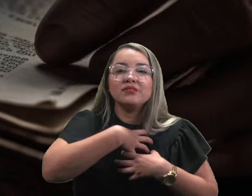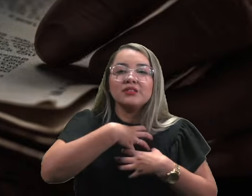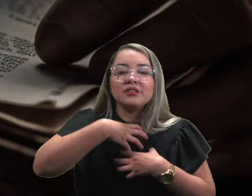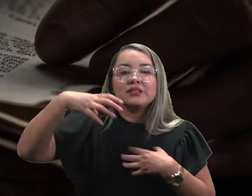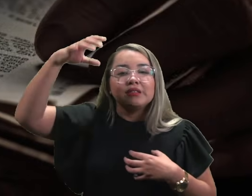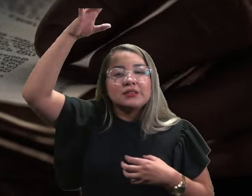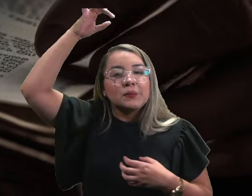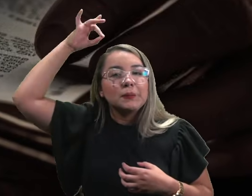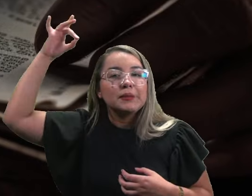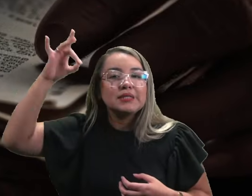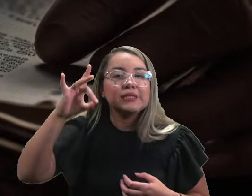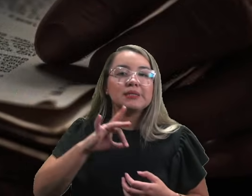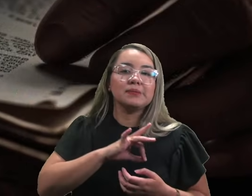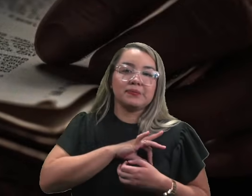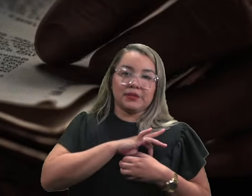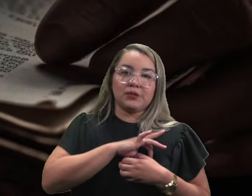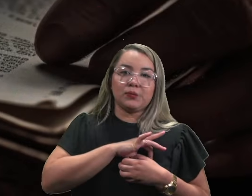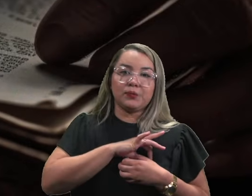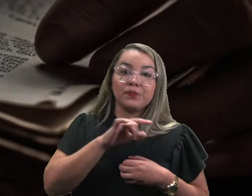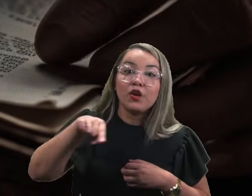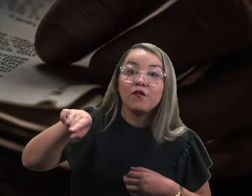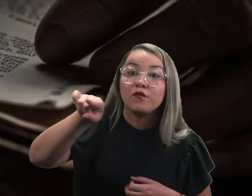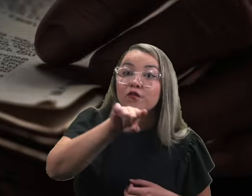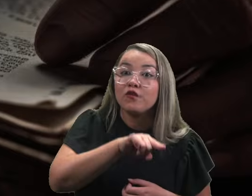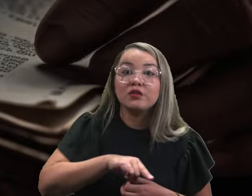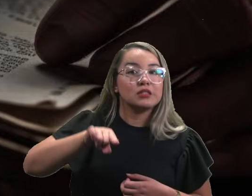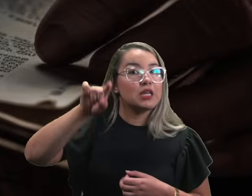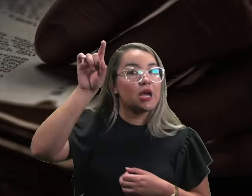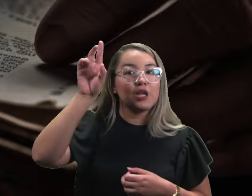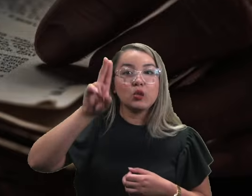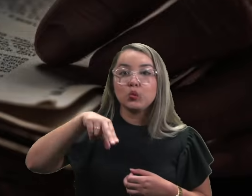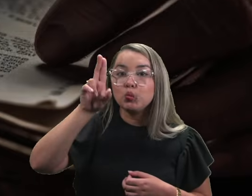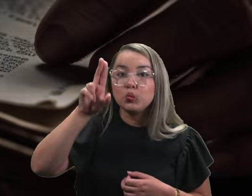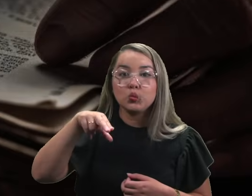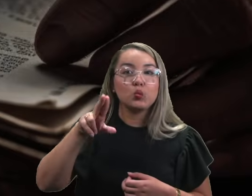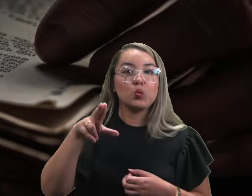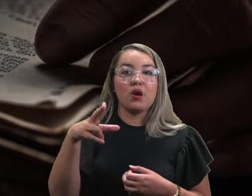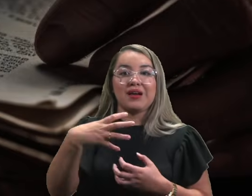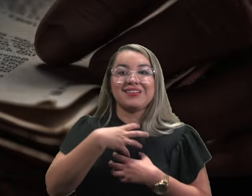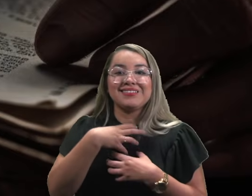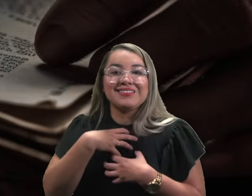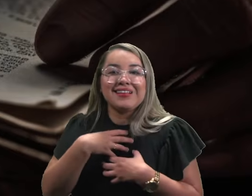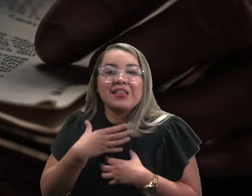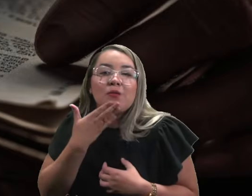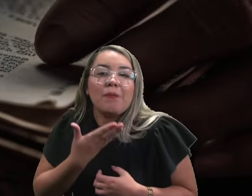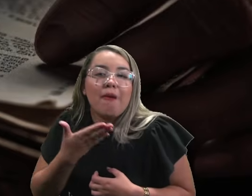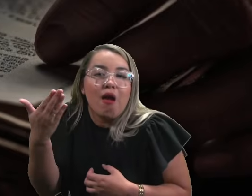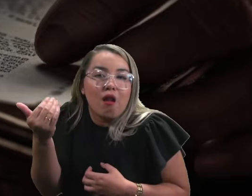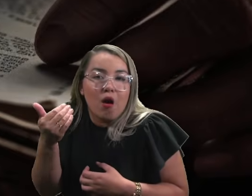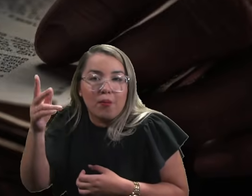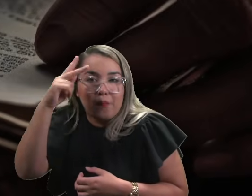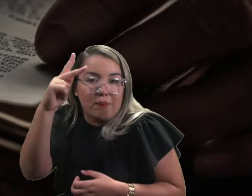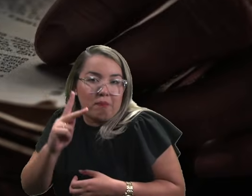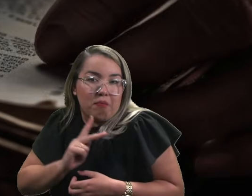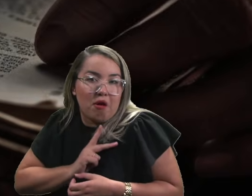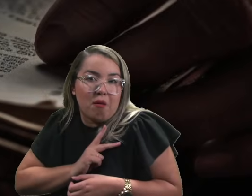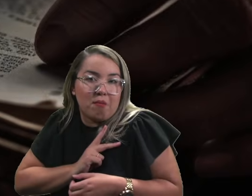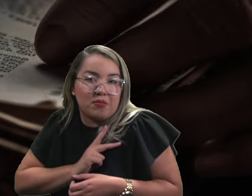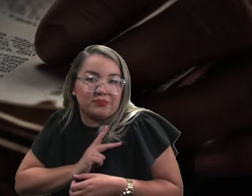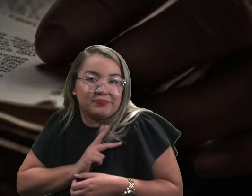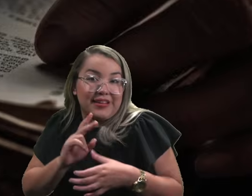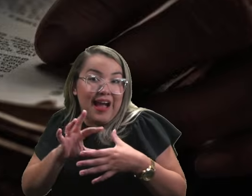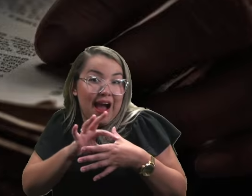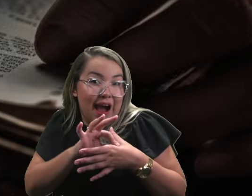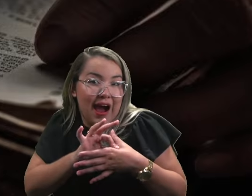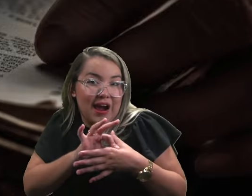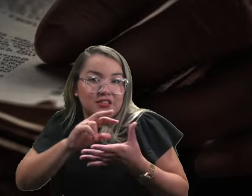e vocês jamais satisfarão os desejos da carne, porque a carne